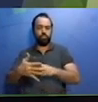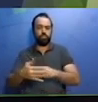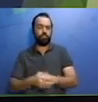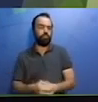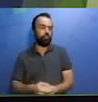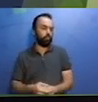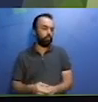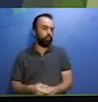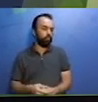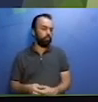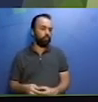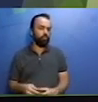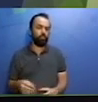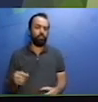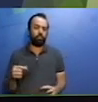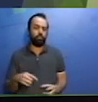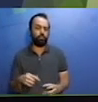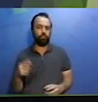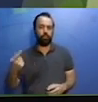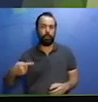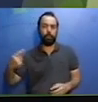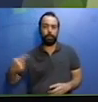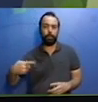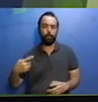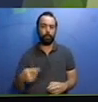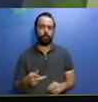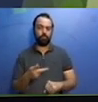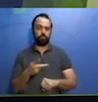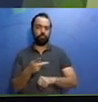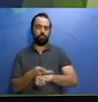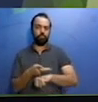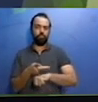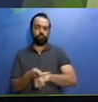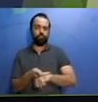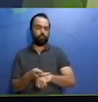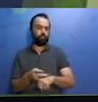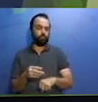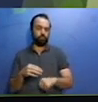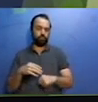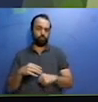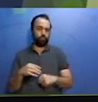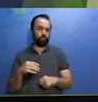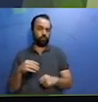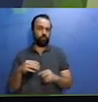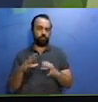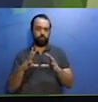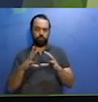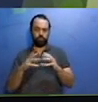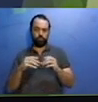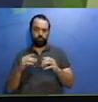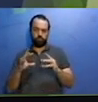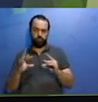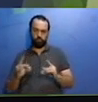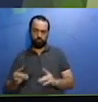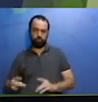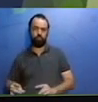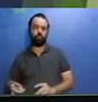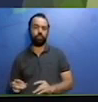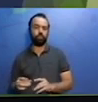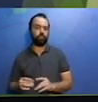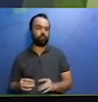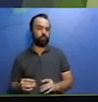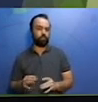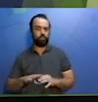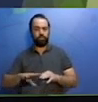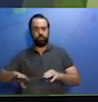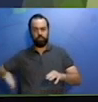de fusão de 962 graus Celsius. Em segundo, ela vai se liquefazer, né? Ela vai se transformar em líquido e ela vai